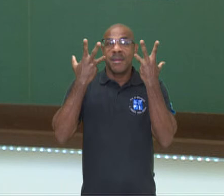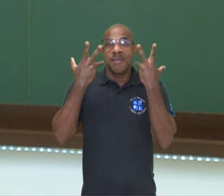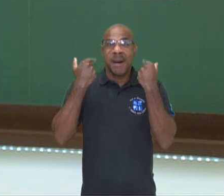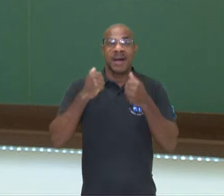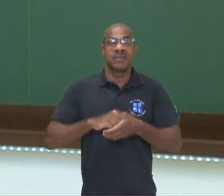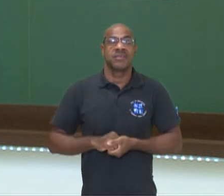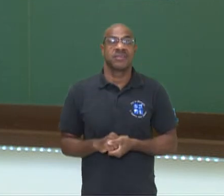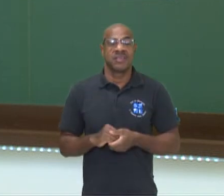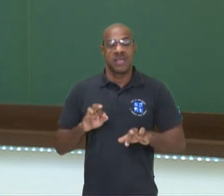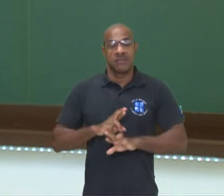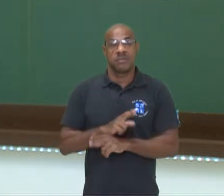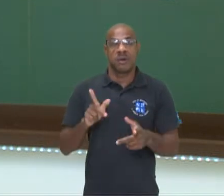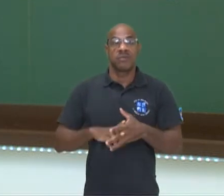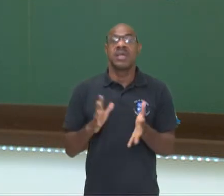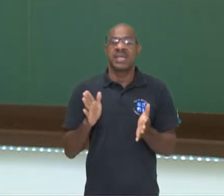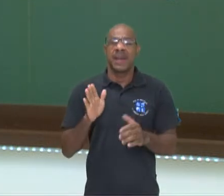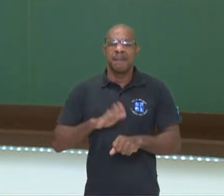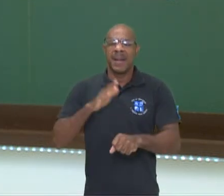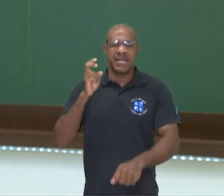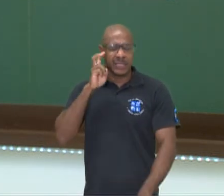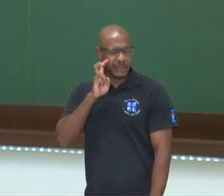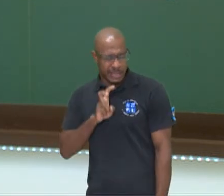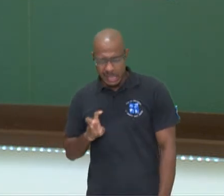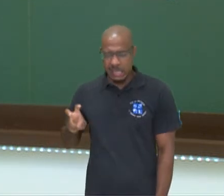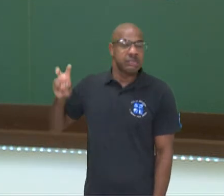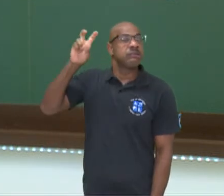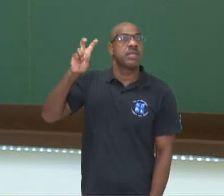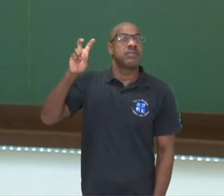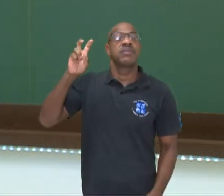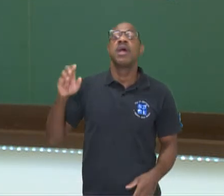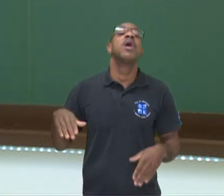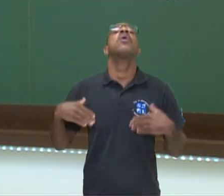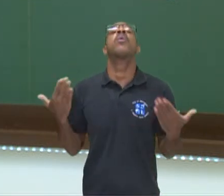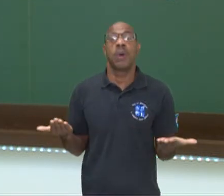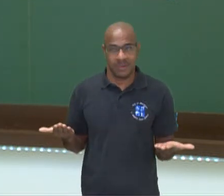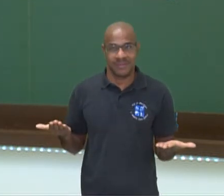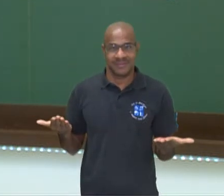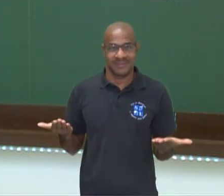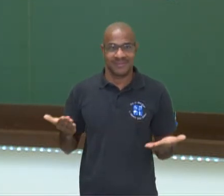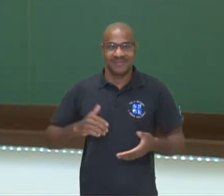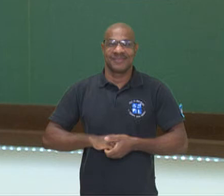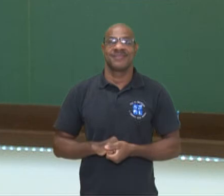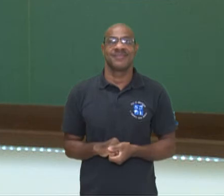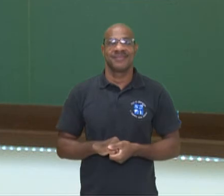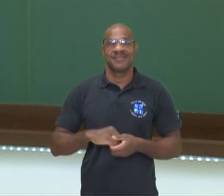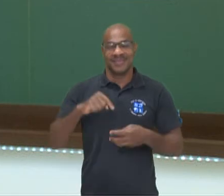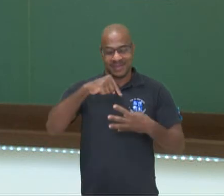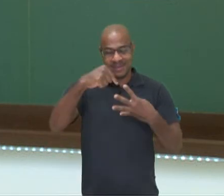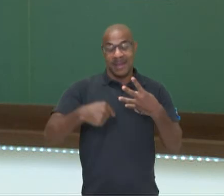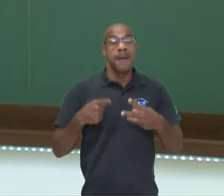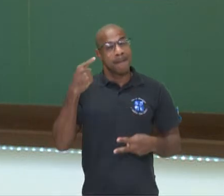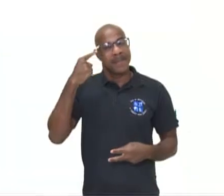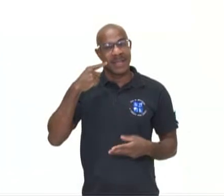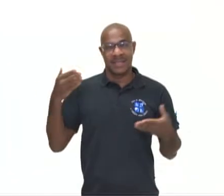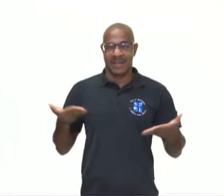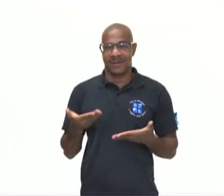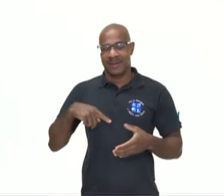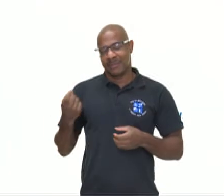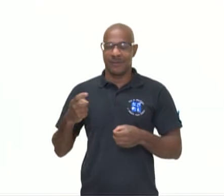considerado muito inteligente, ficando atrás apenas do macaco, do golfinho e dos seres humanos? Pensa aí que eu já volto.